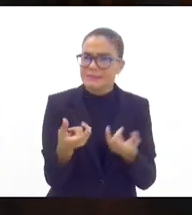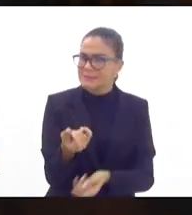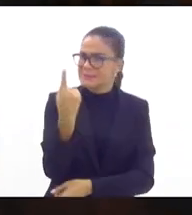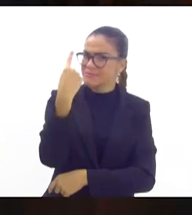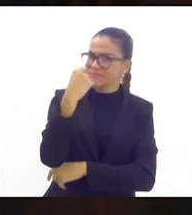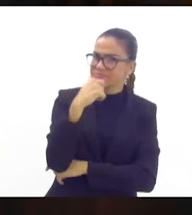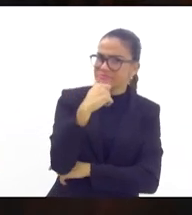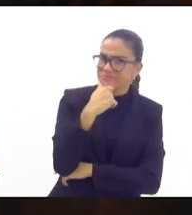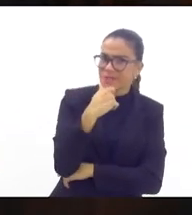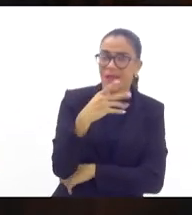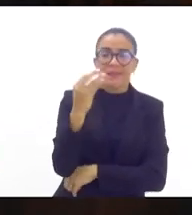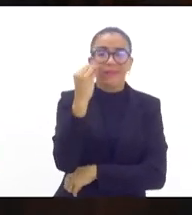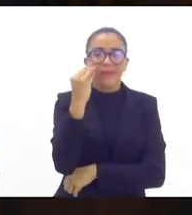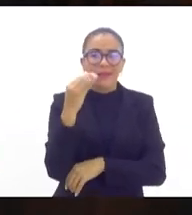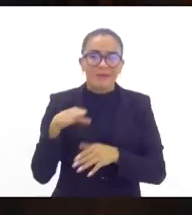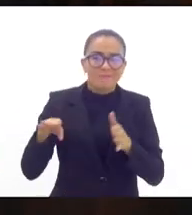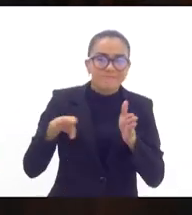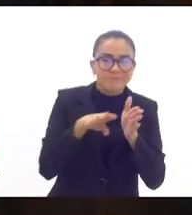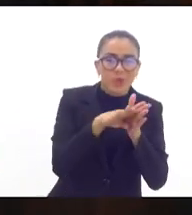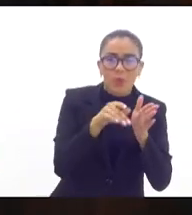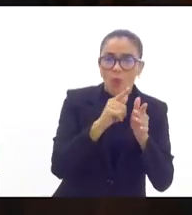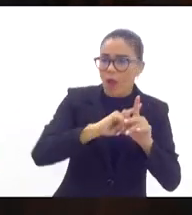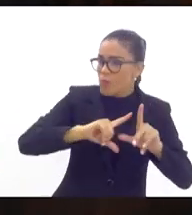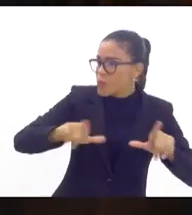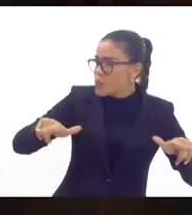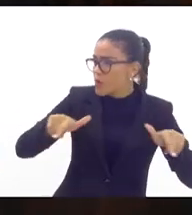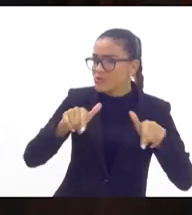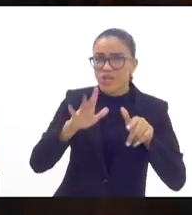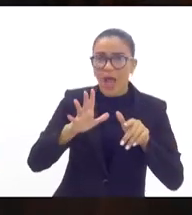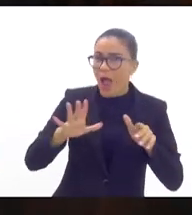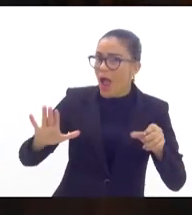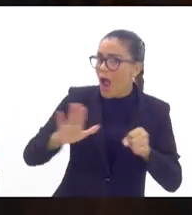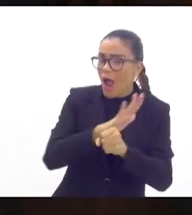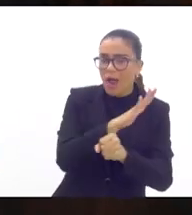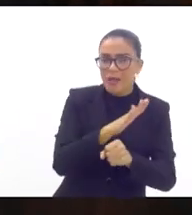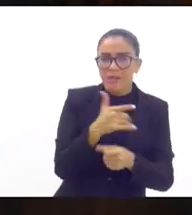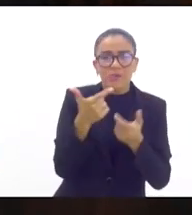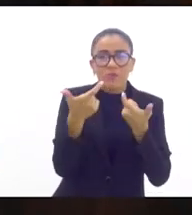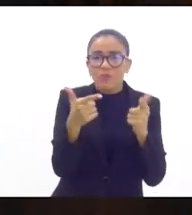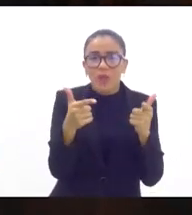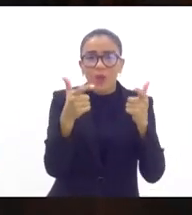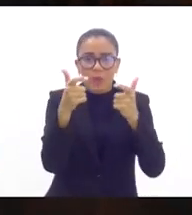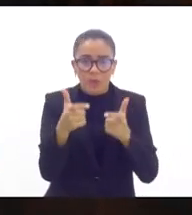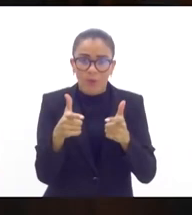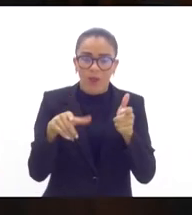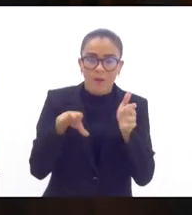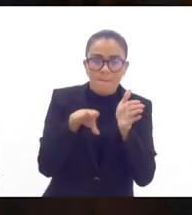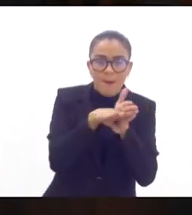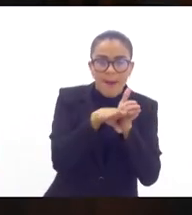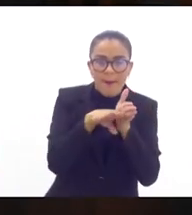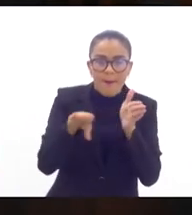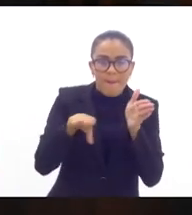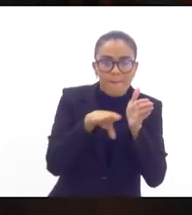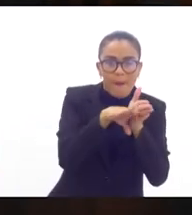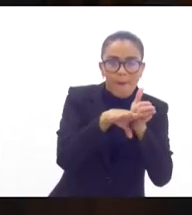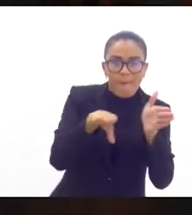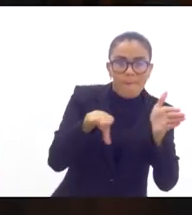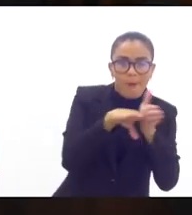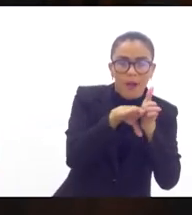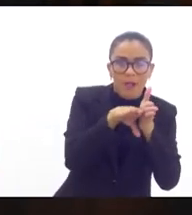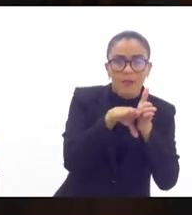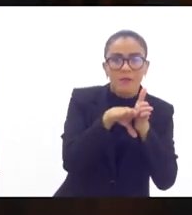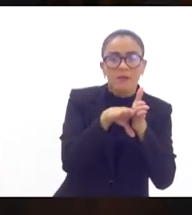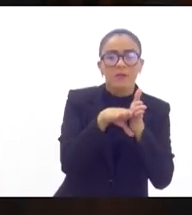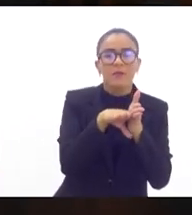onde você vai tentar o estacionamento já não tem mais então já que não tem local para estacionar não tem corpo físico não tem local